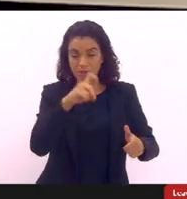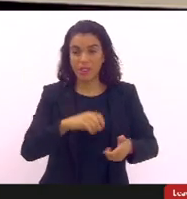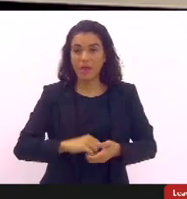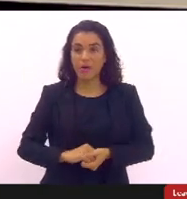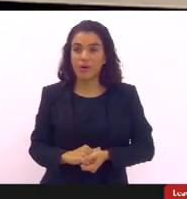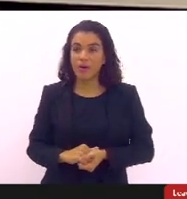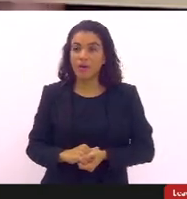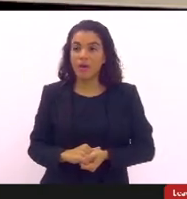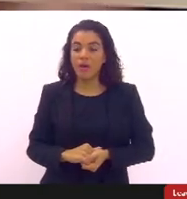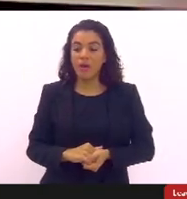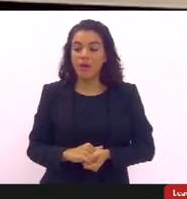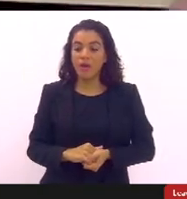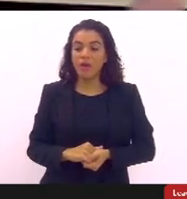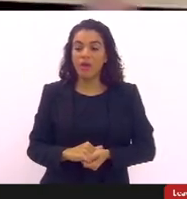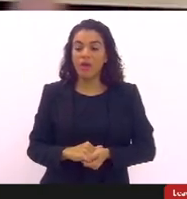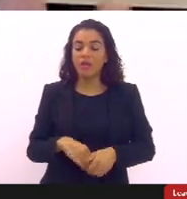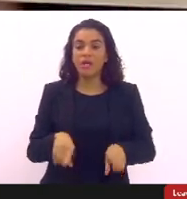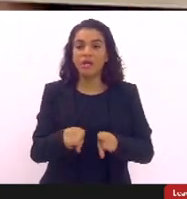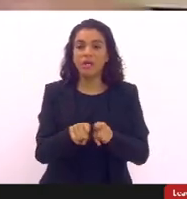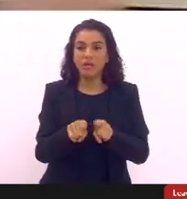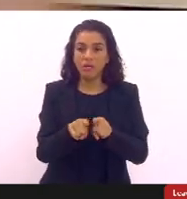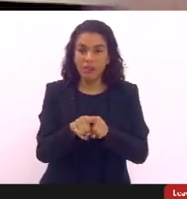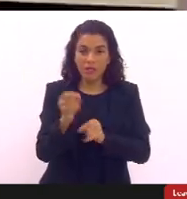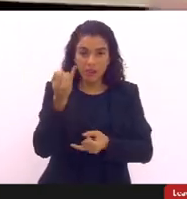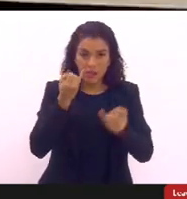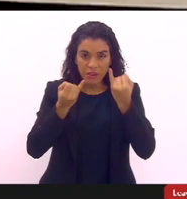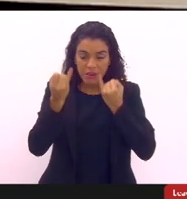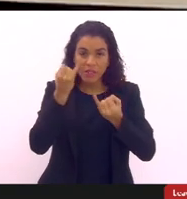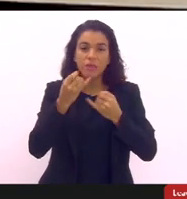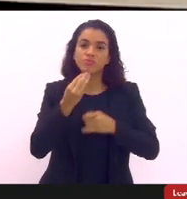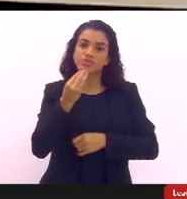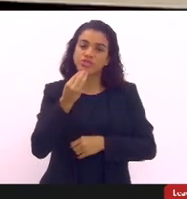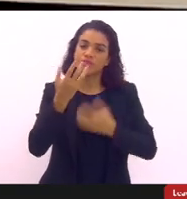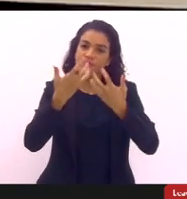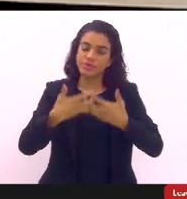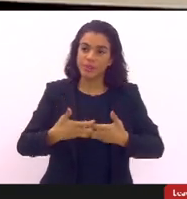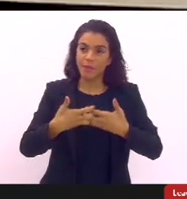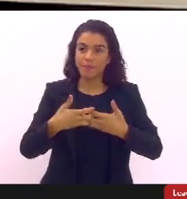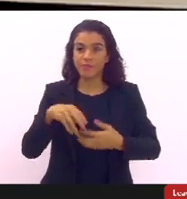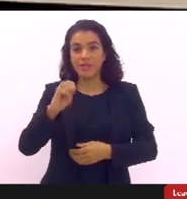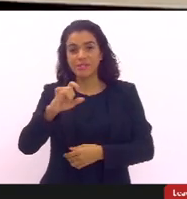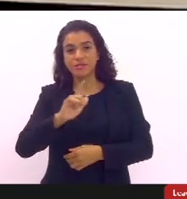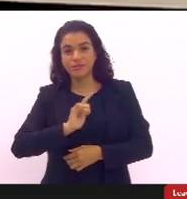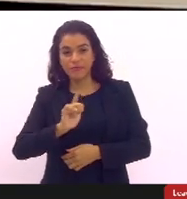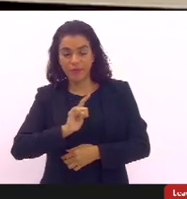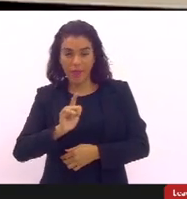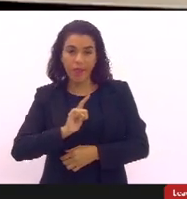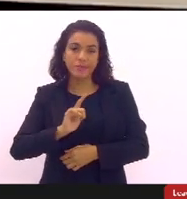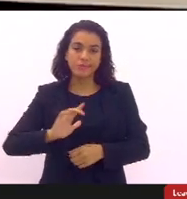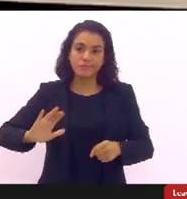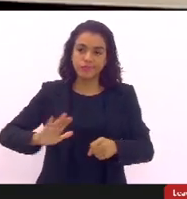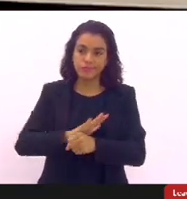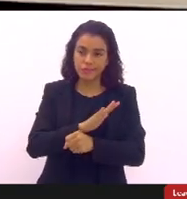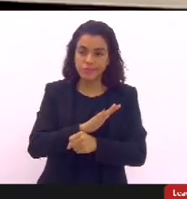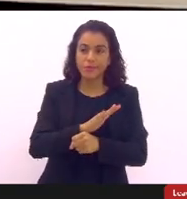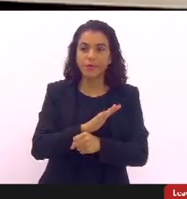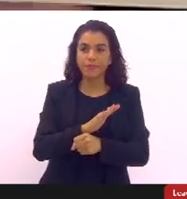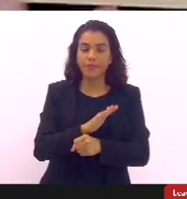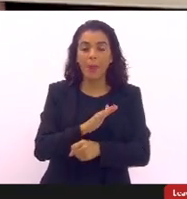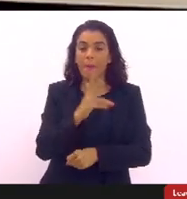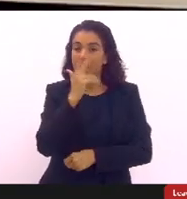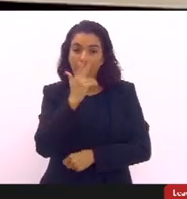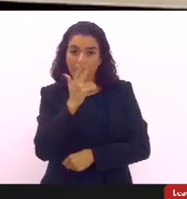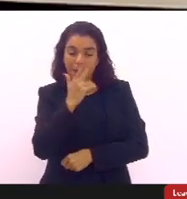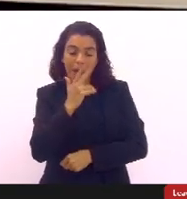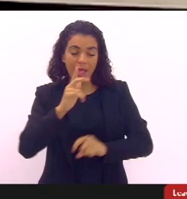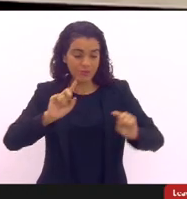Penal e que, segundo as informações, ele poderia funcionar se houvesse manutenção mínima. Né? Não parece um